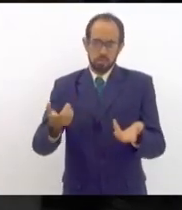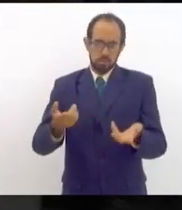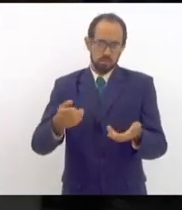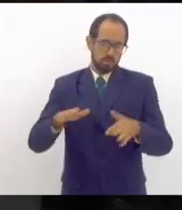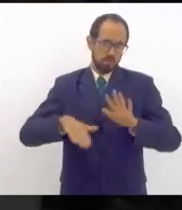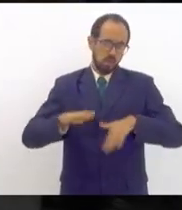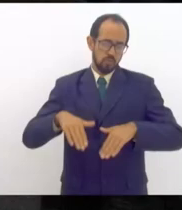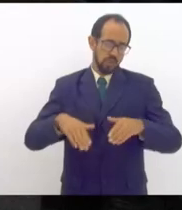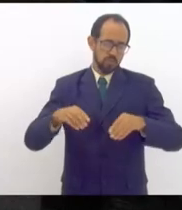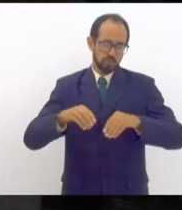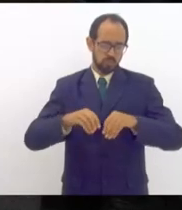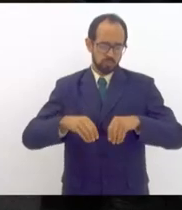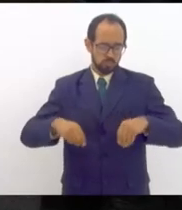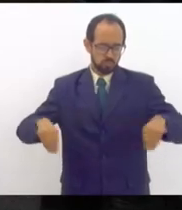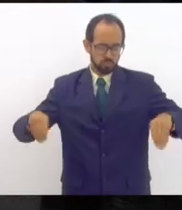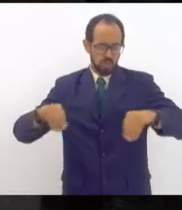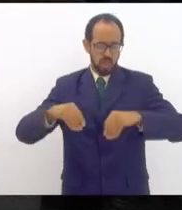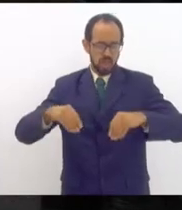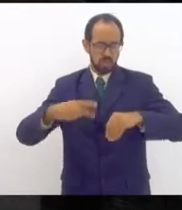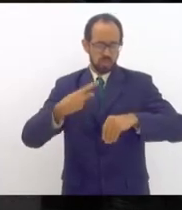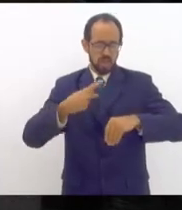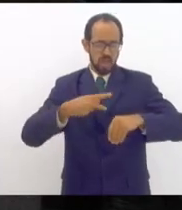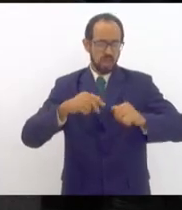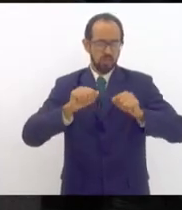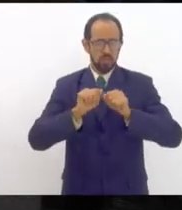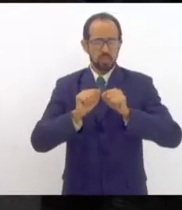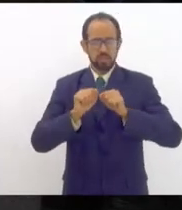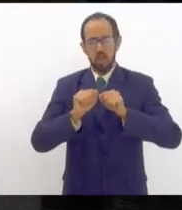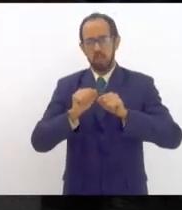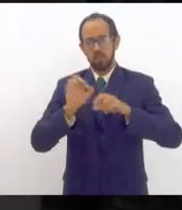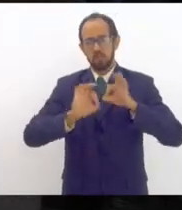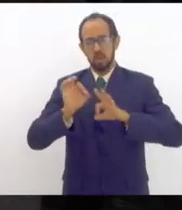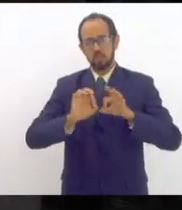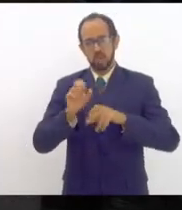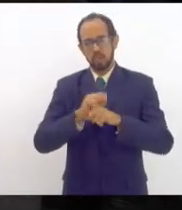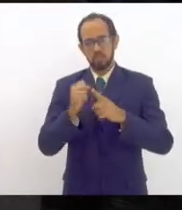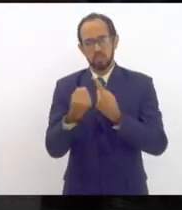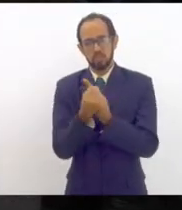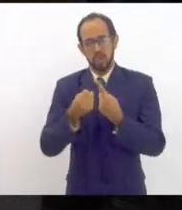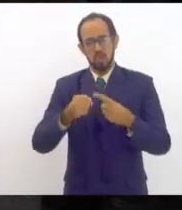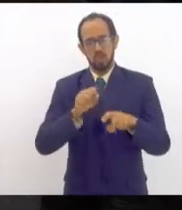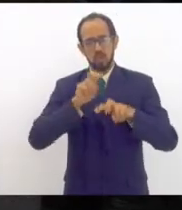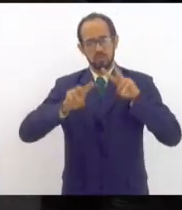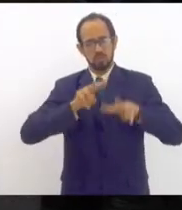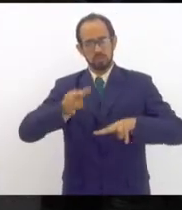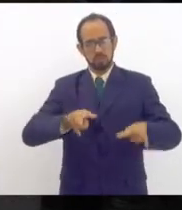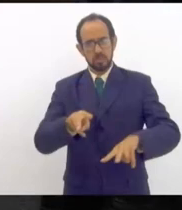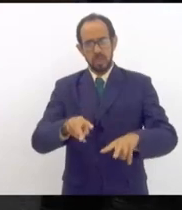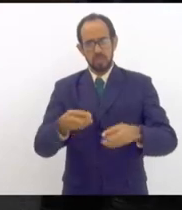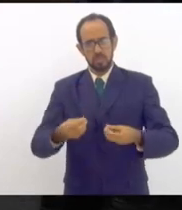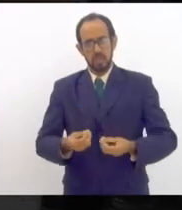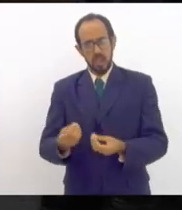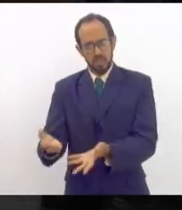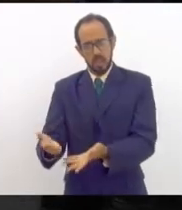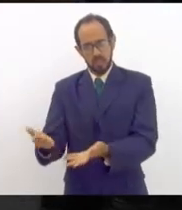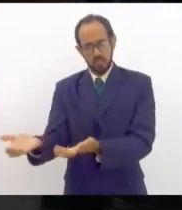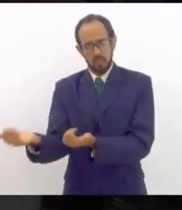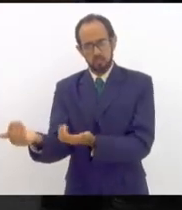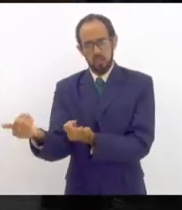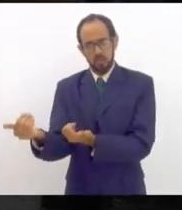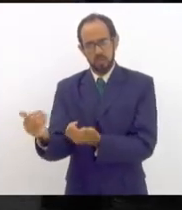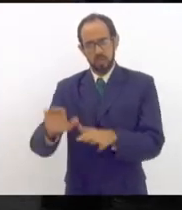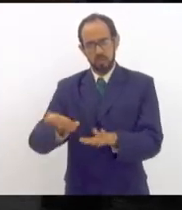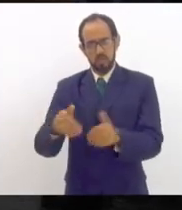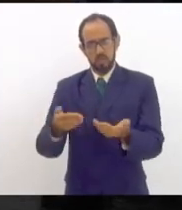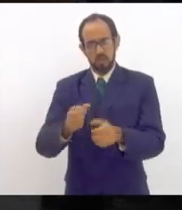dela ela pudesse fazer um projeto social relevante de acordo com a visibilidade que ela leva pro jovem então vou deixar bem